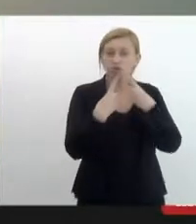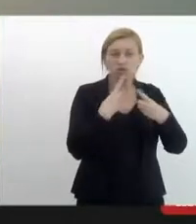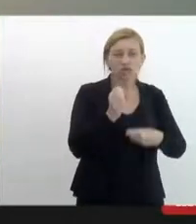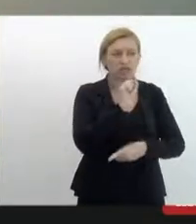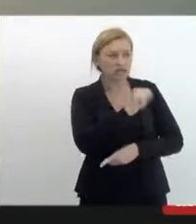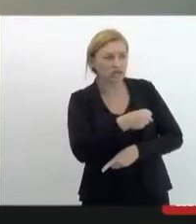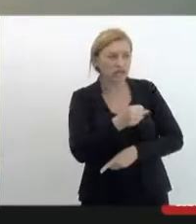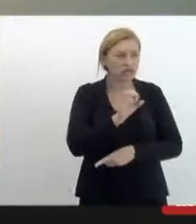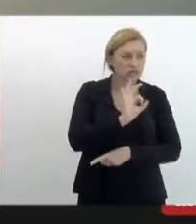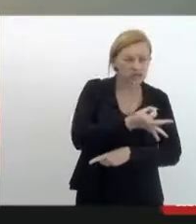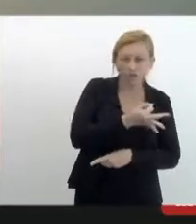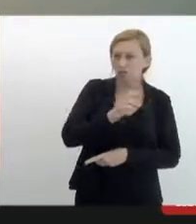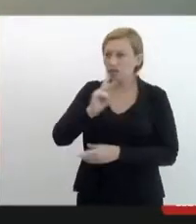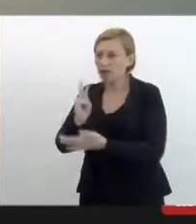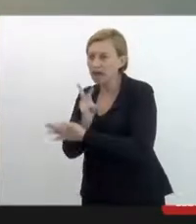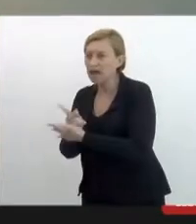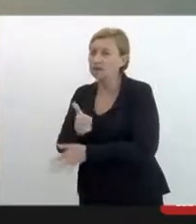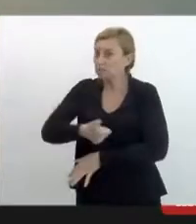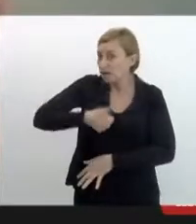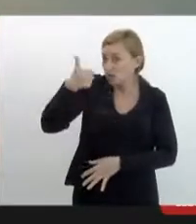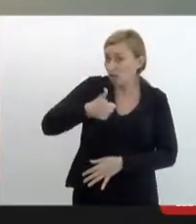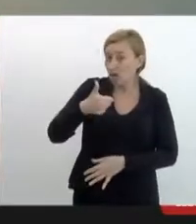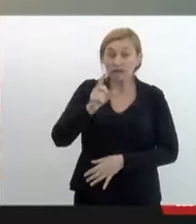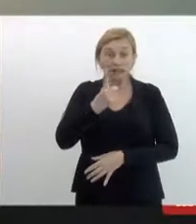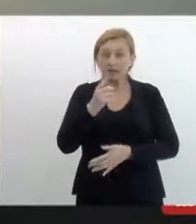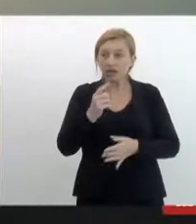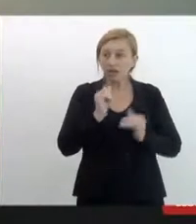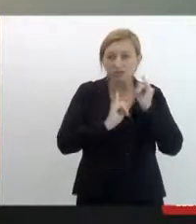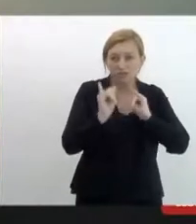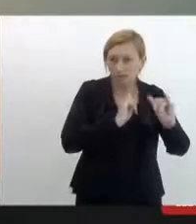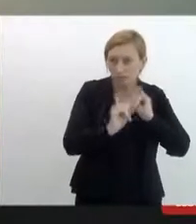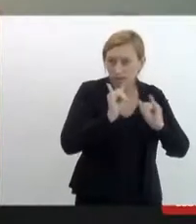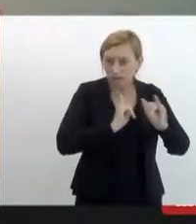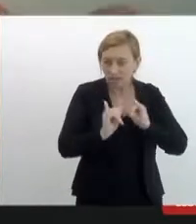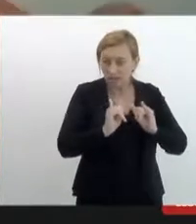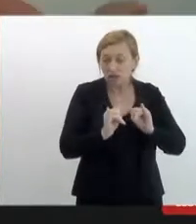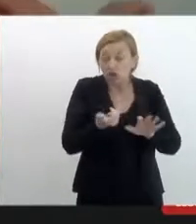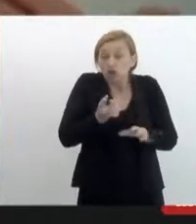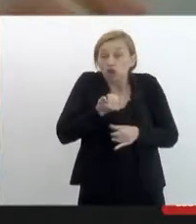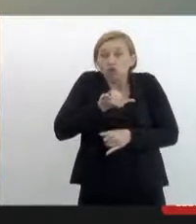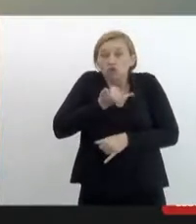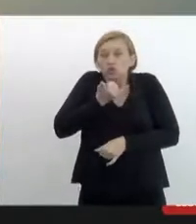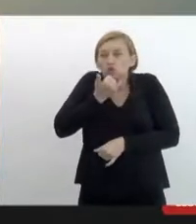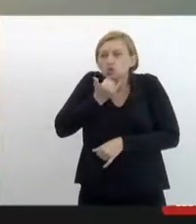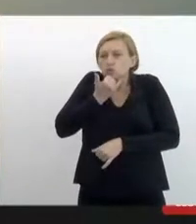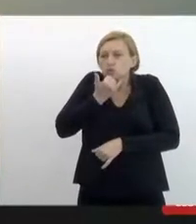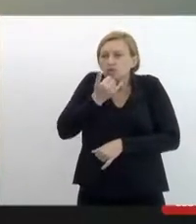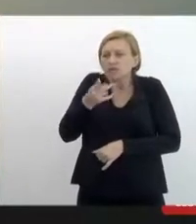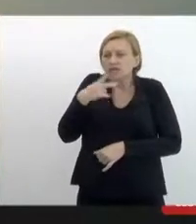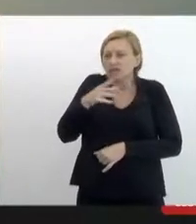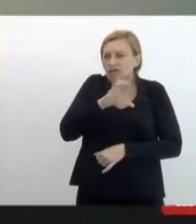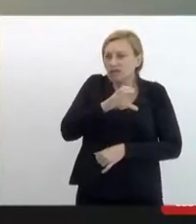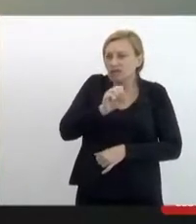ou certo é o melhor dos mundos. Não entregar a informação... Isso, desculpa... está trazendo isso no